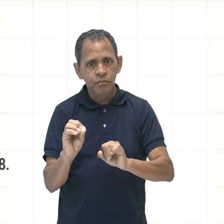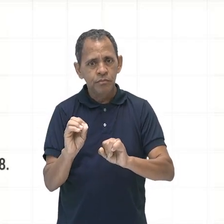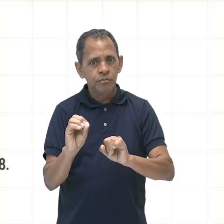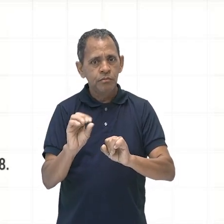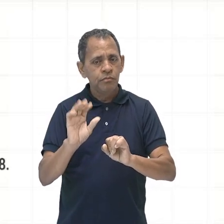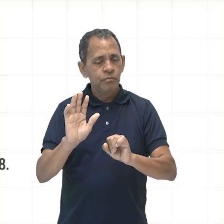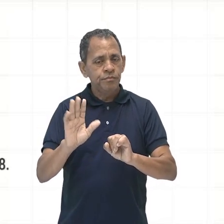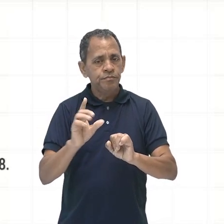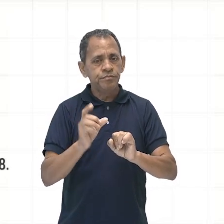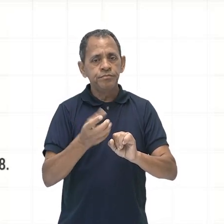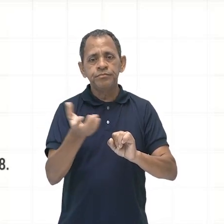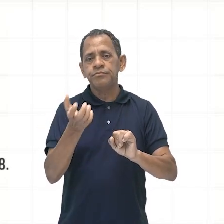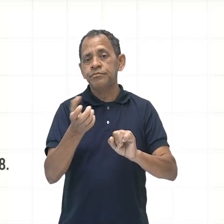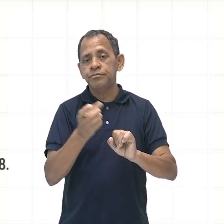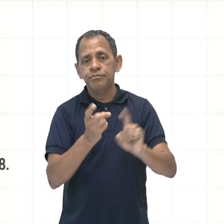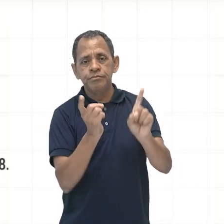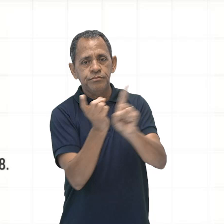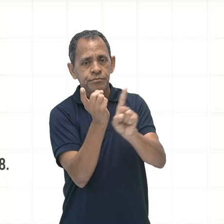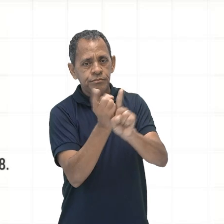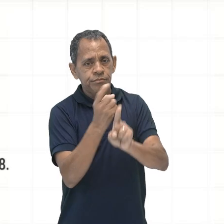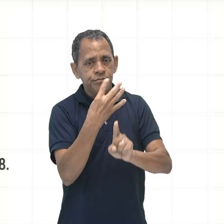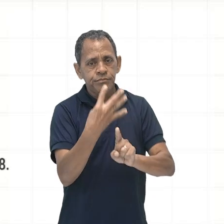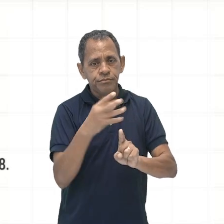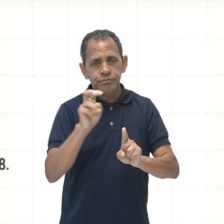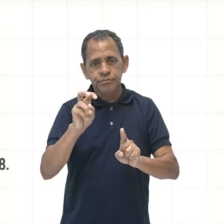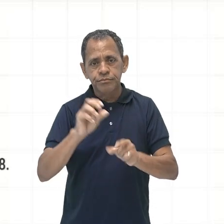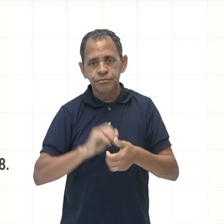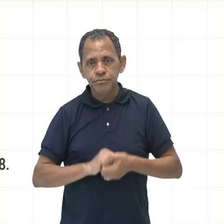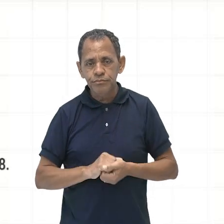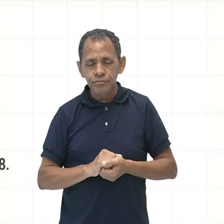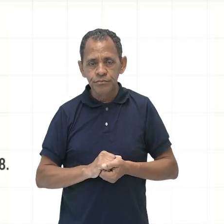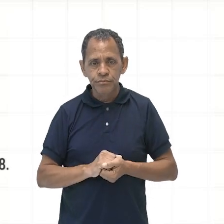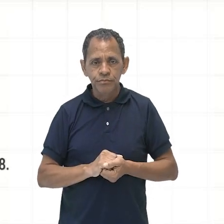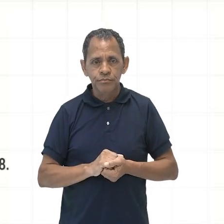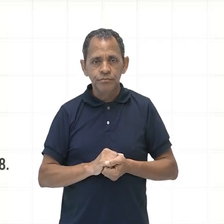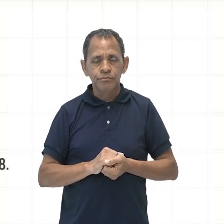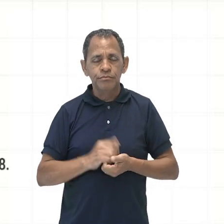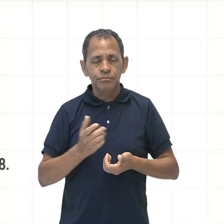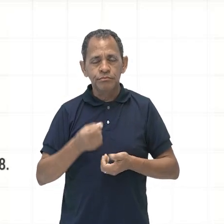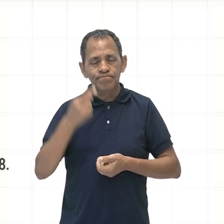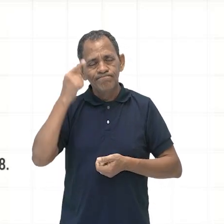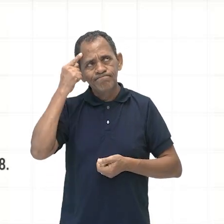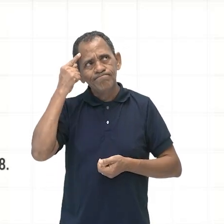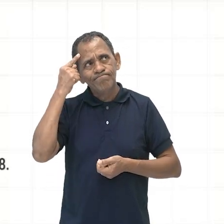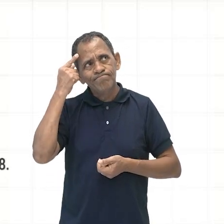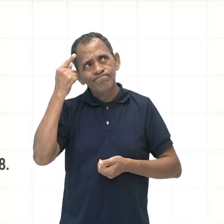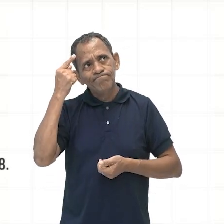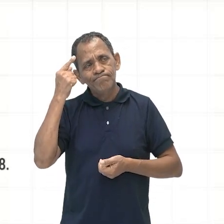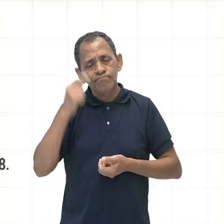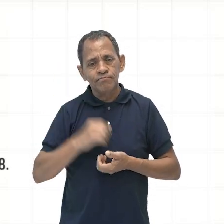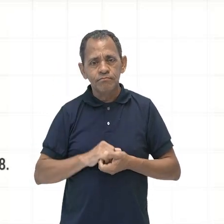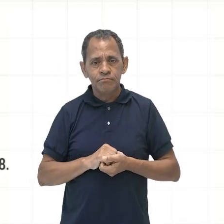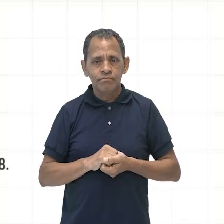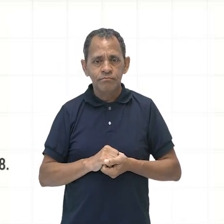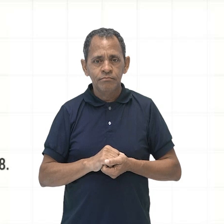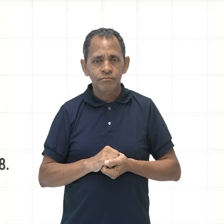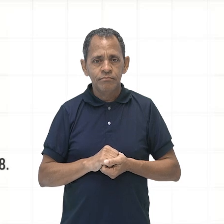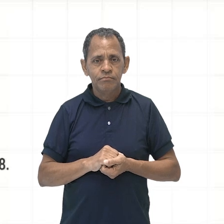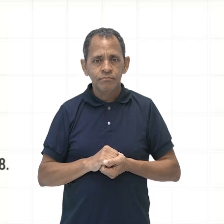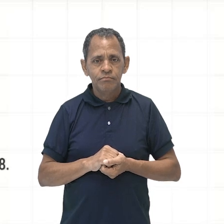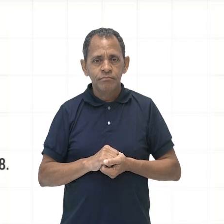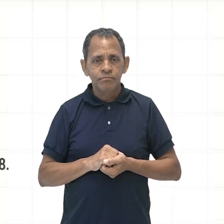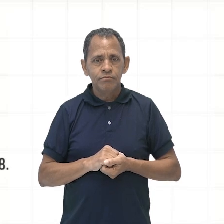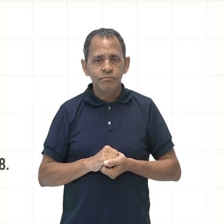os 45. Logo, esse 3 é o valor de x. Olha só, pensei mentalmente. Mas se você não quer